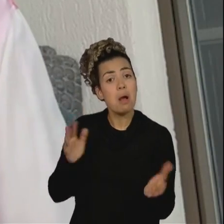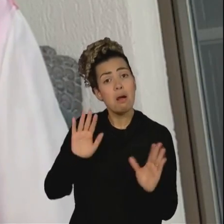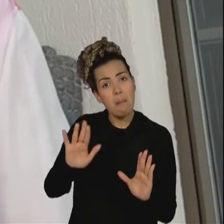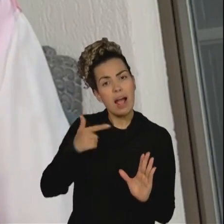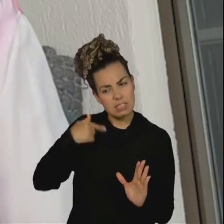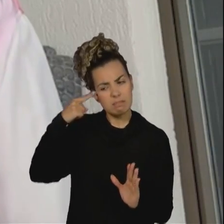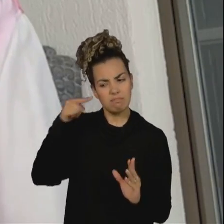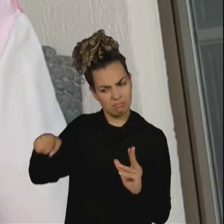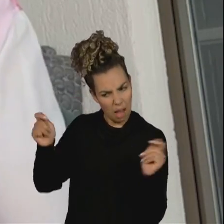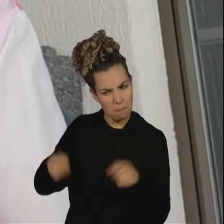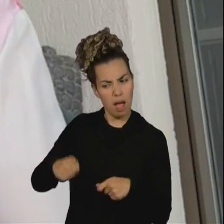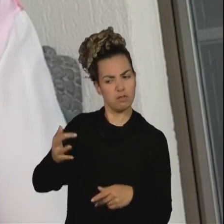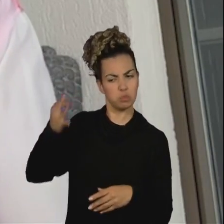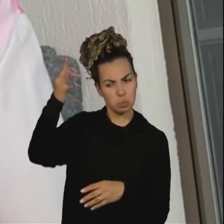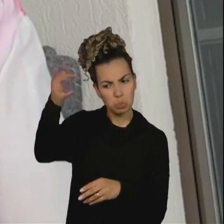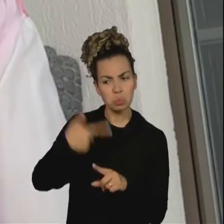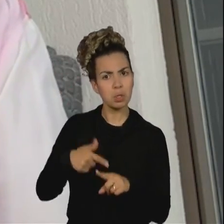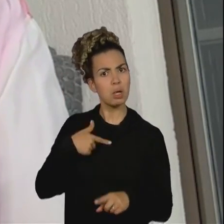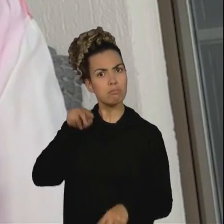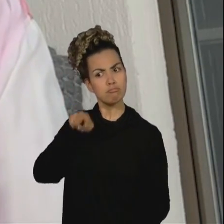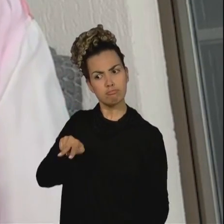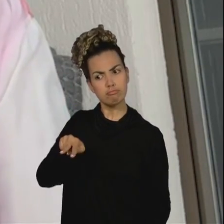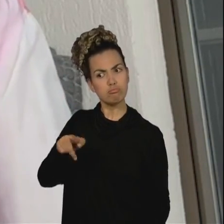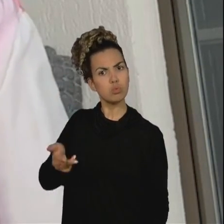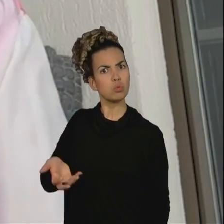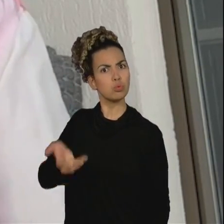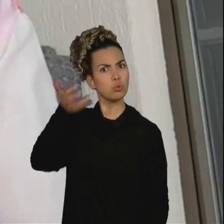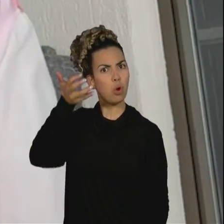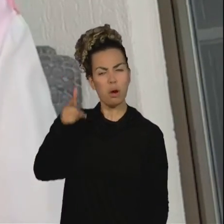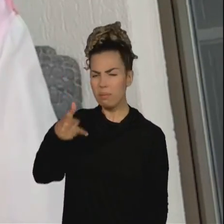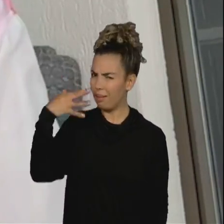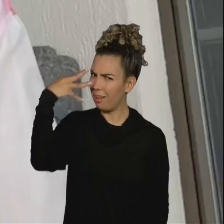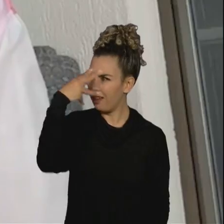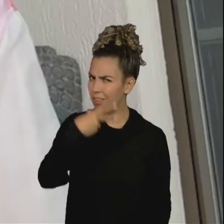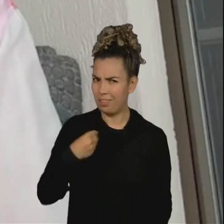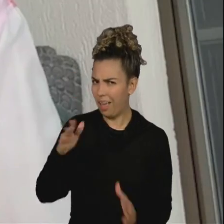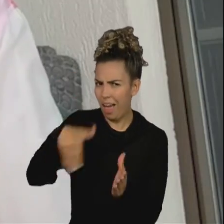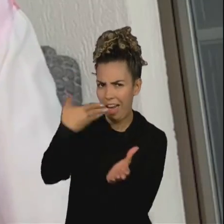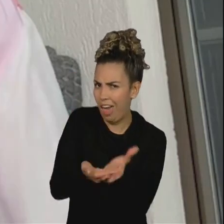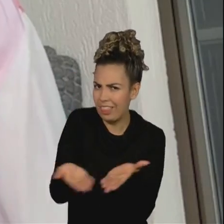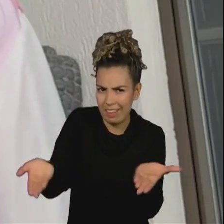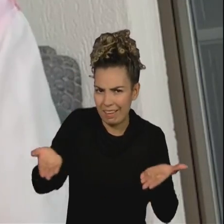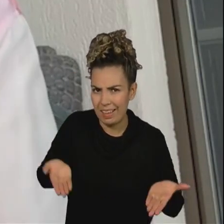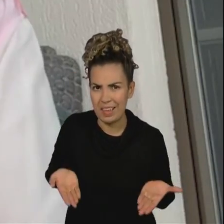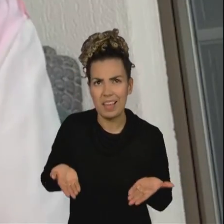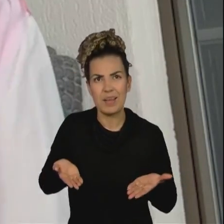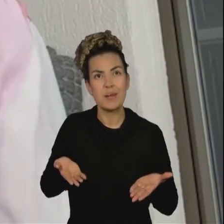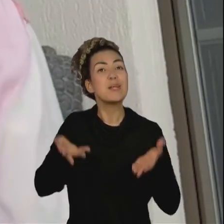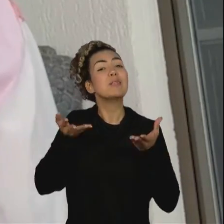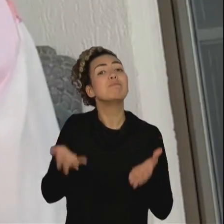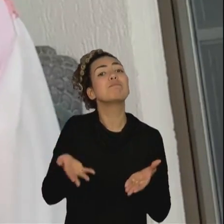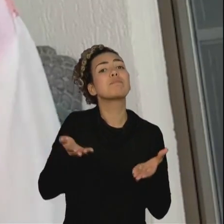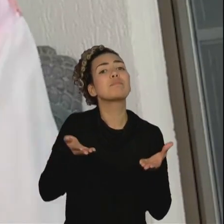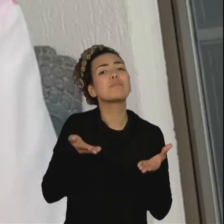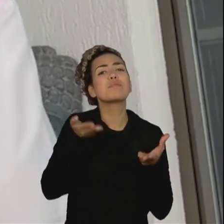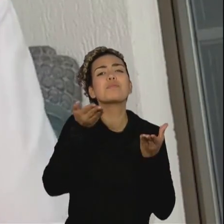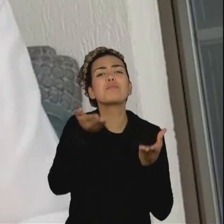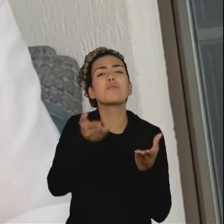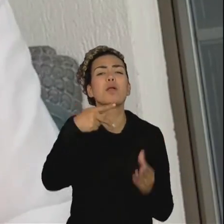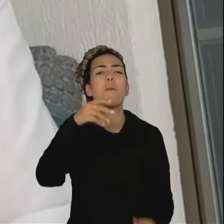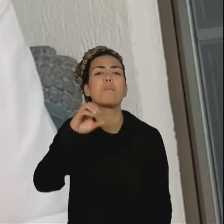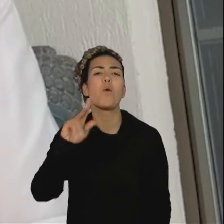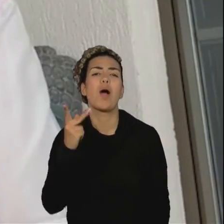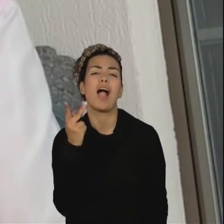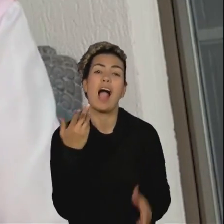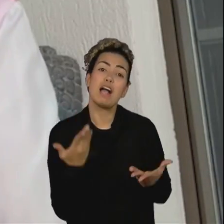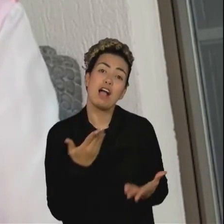muita personalidade e era muito bonita. É muito bonita. Então, Poca, minha Viviane, eu